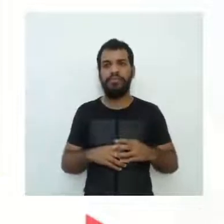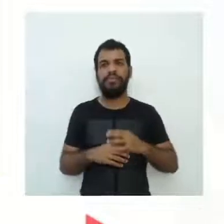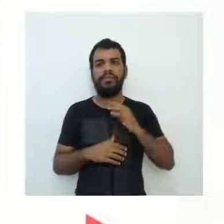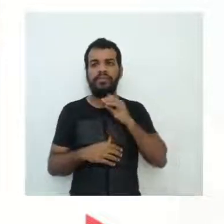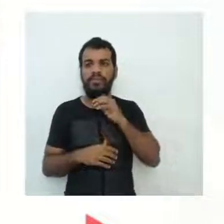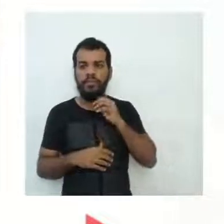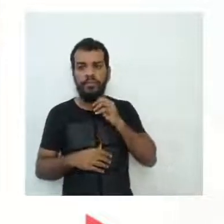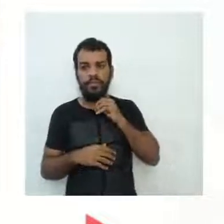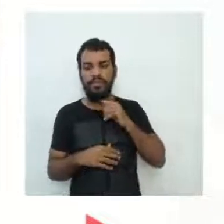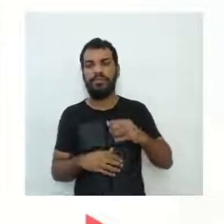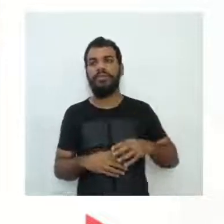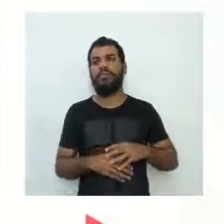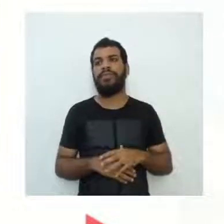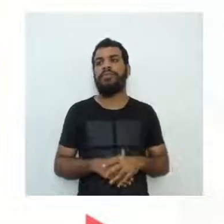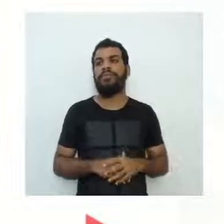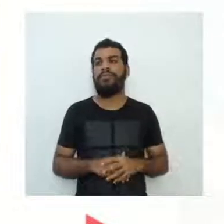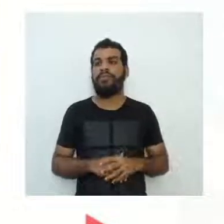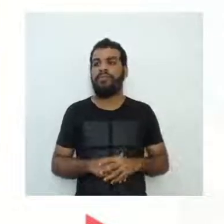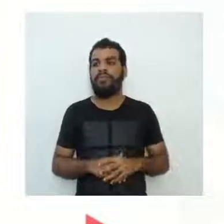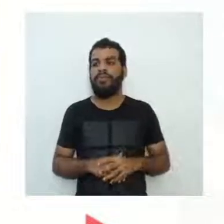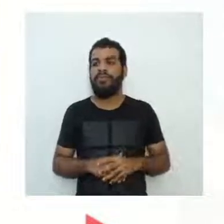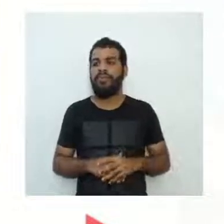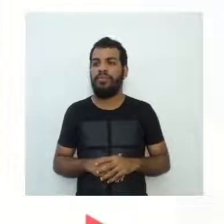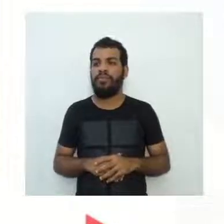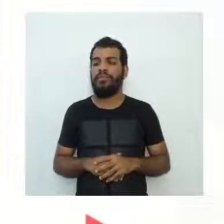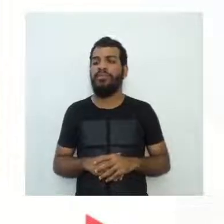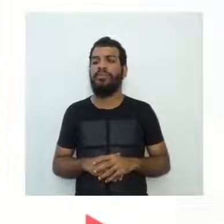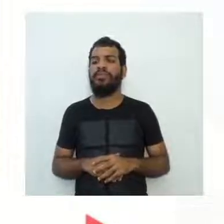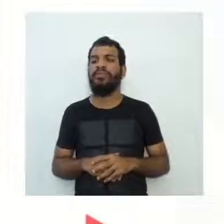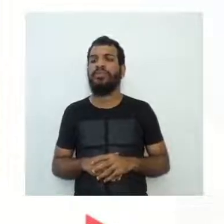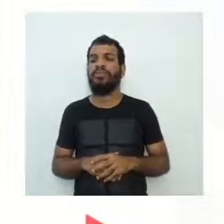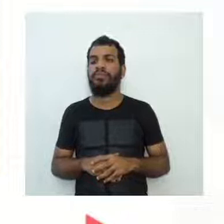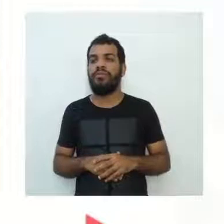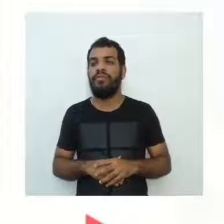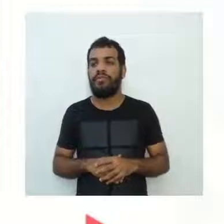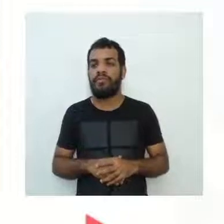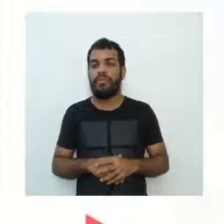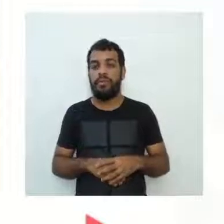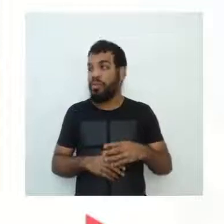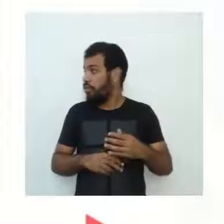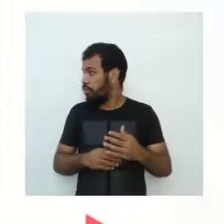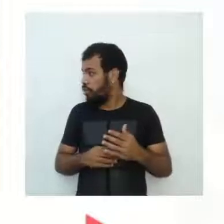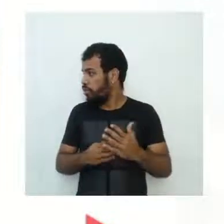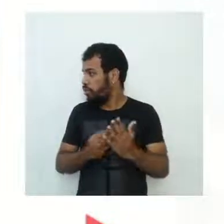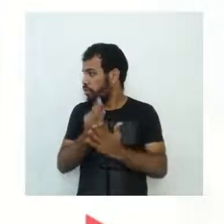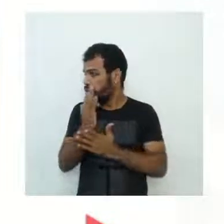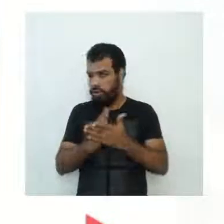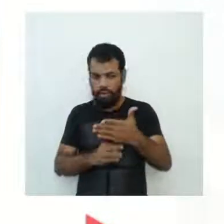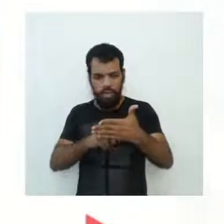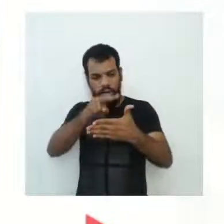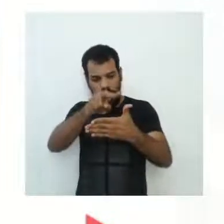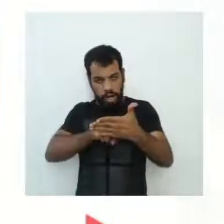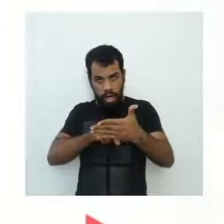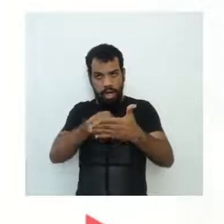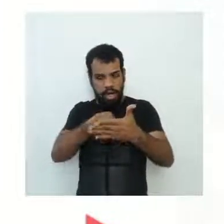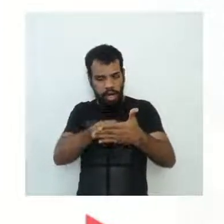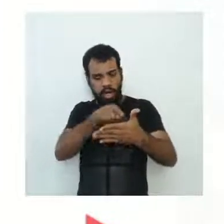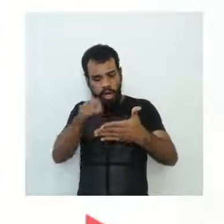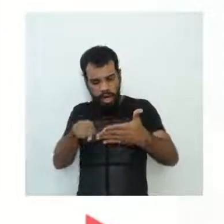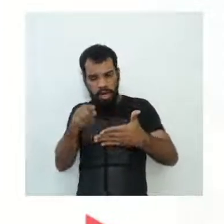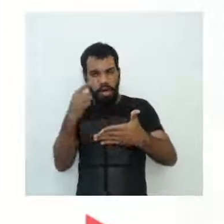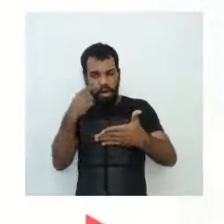ortográficas não estão sendo respeitadas. Aí eu coloquei para vocês. Leia o texto e identifique as palavras que precisam